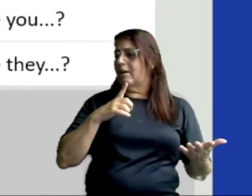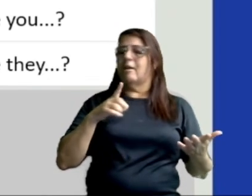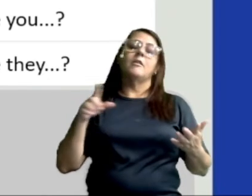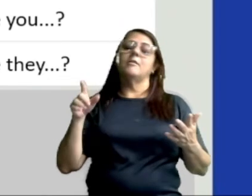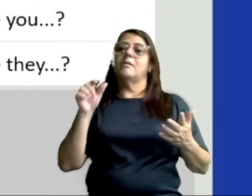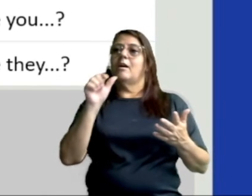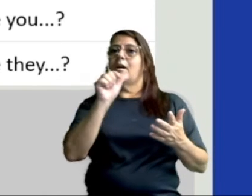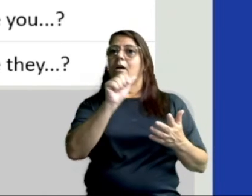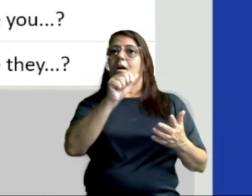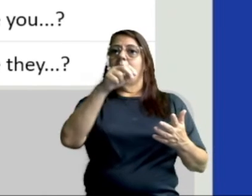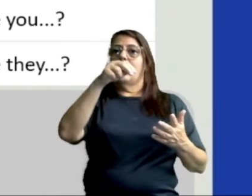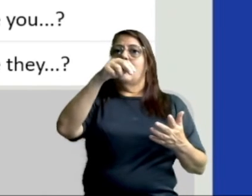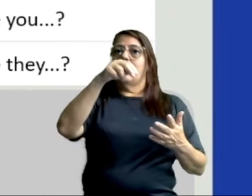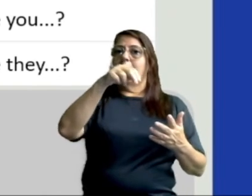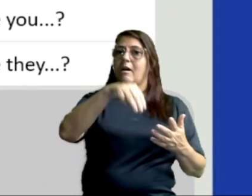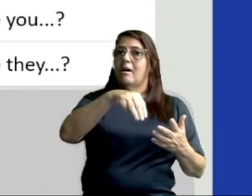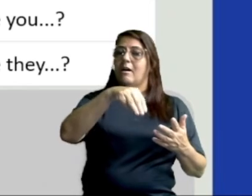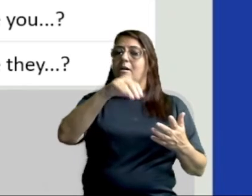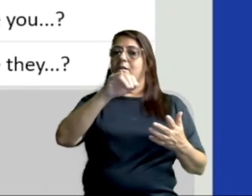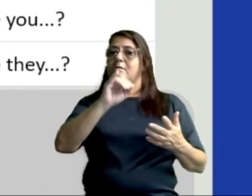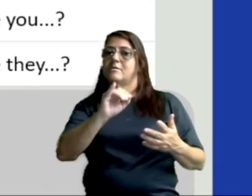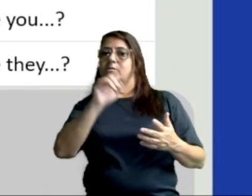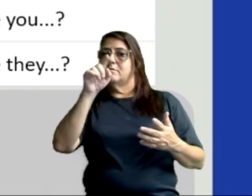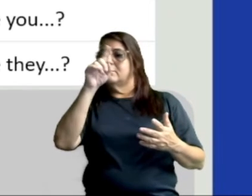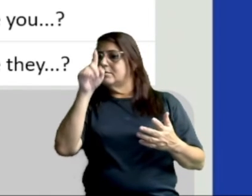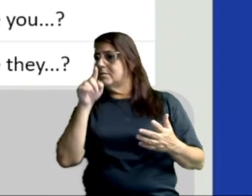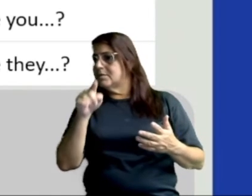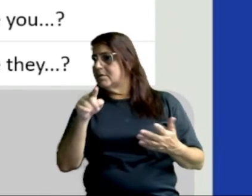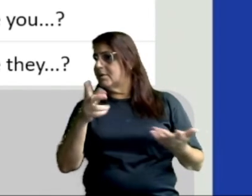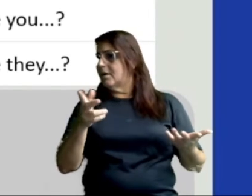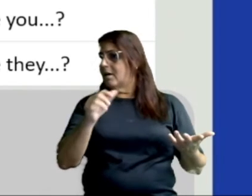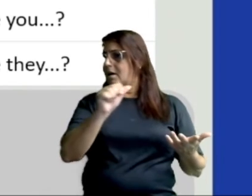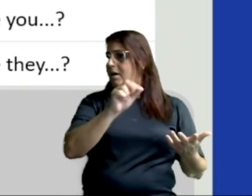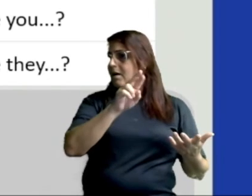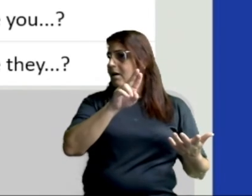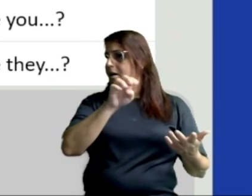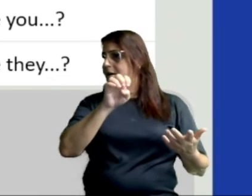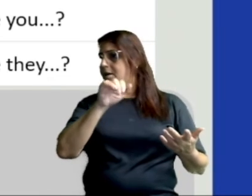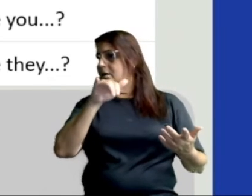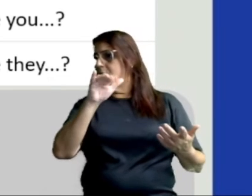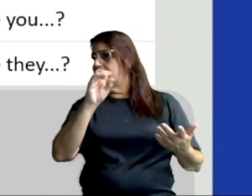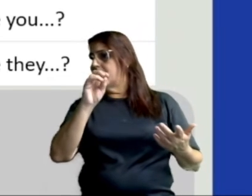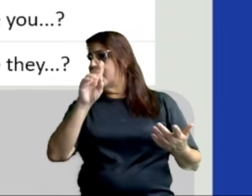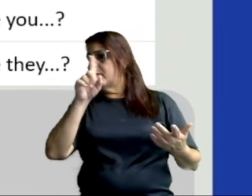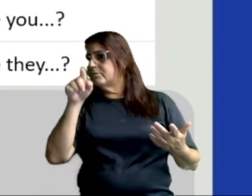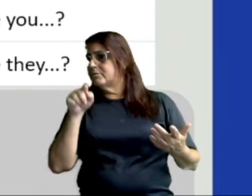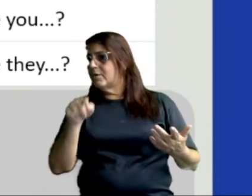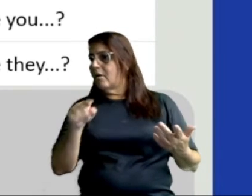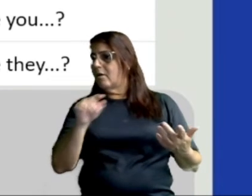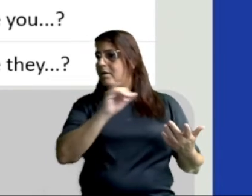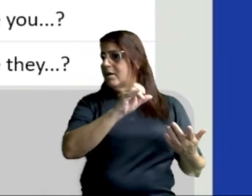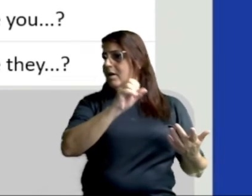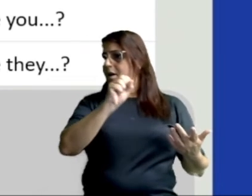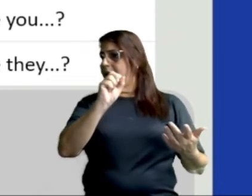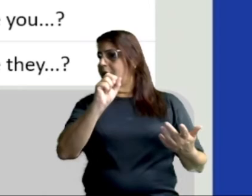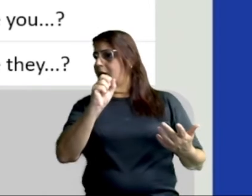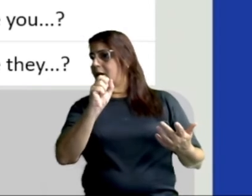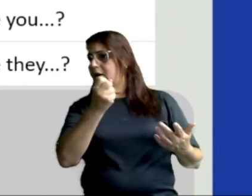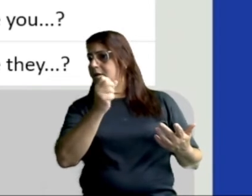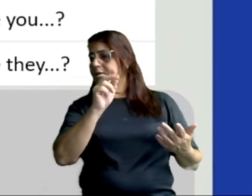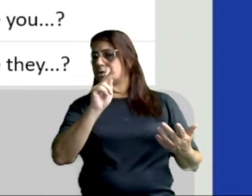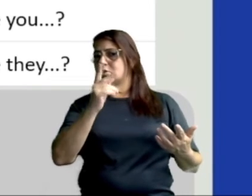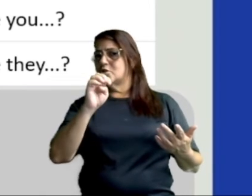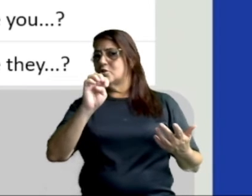I am, negativa, I am not, e no final, am I. Então, observa bem esse quadrinho aí, porque ele vai